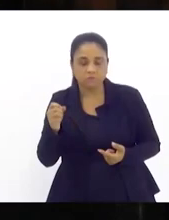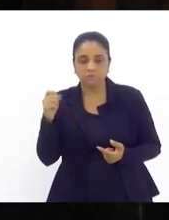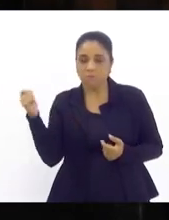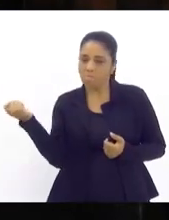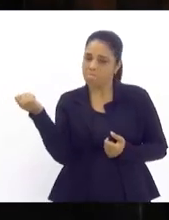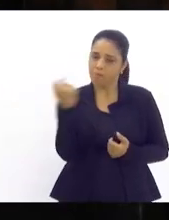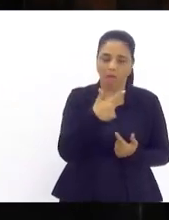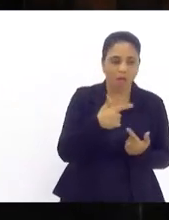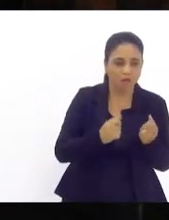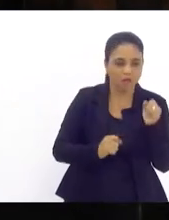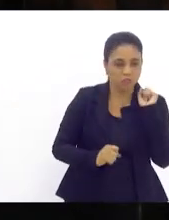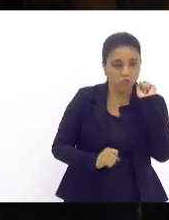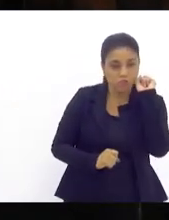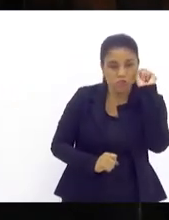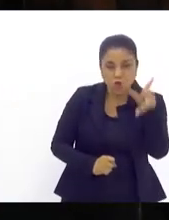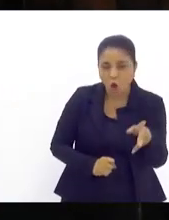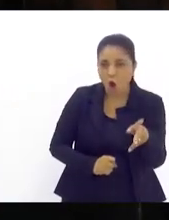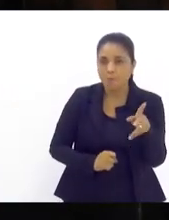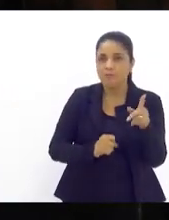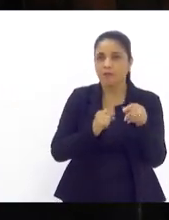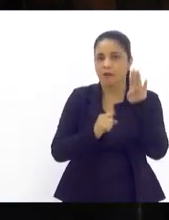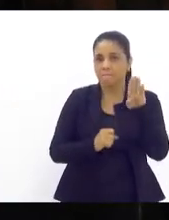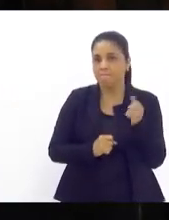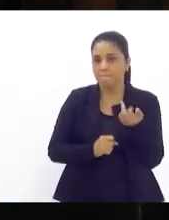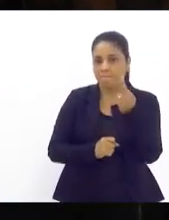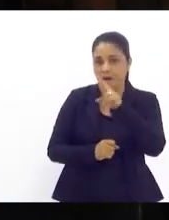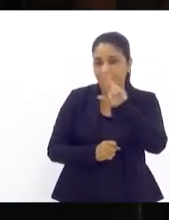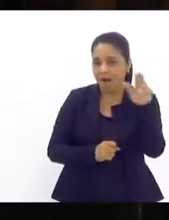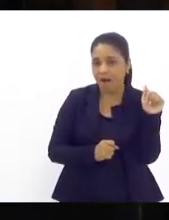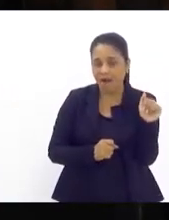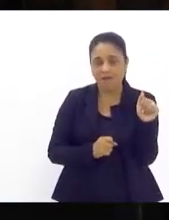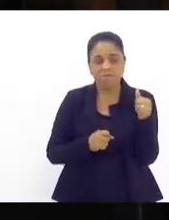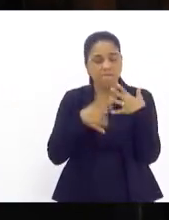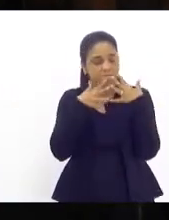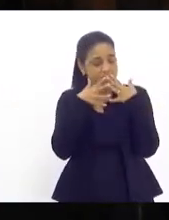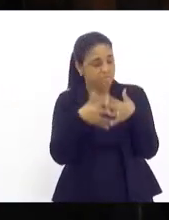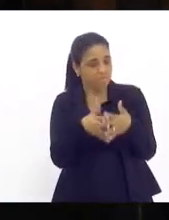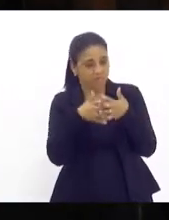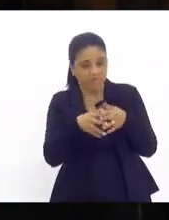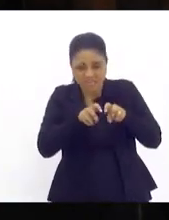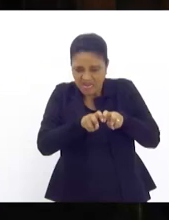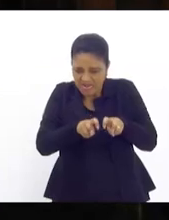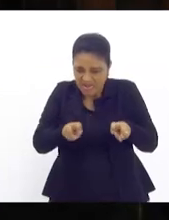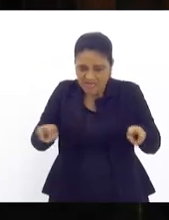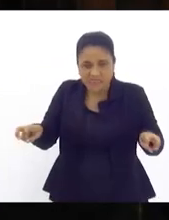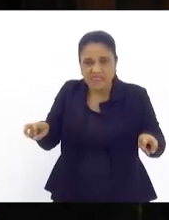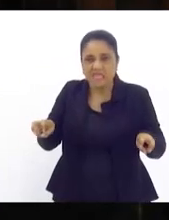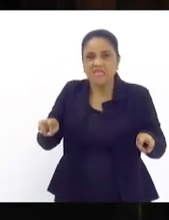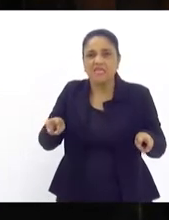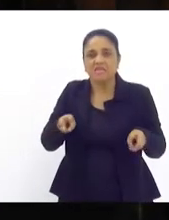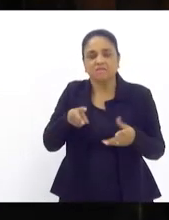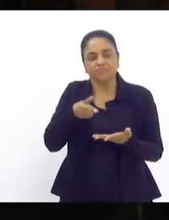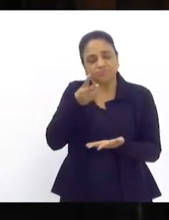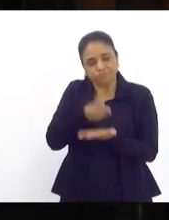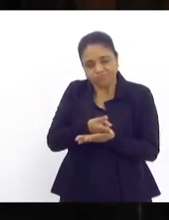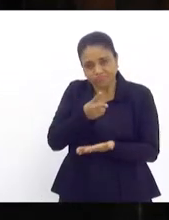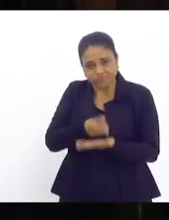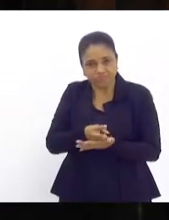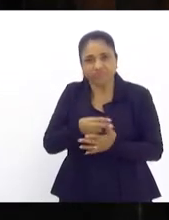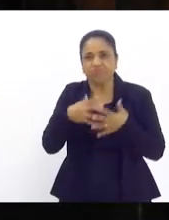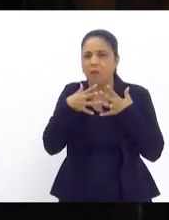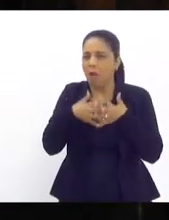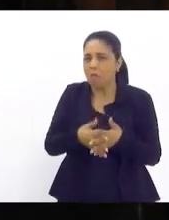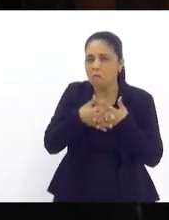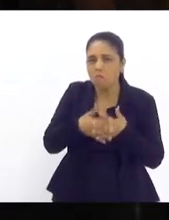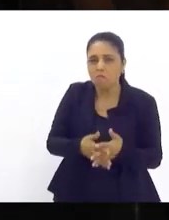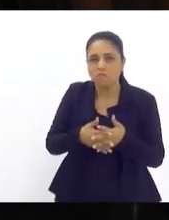Tijuca, uma farra, uma bagunça nas cadeiras cativas daquele estádio. É todo